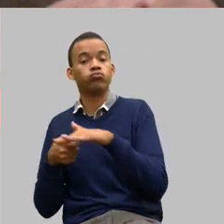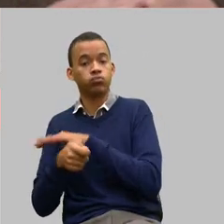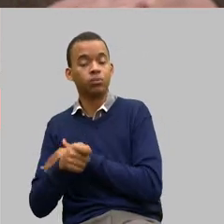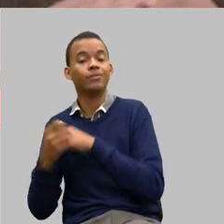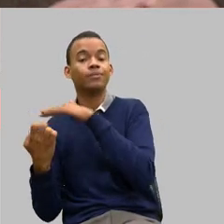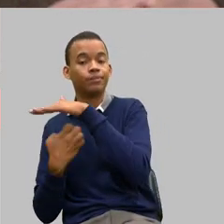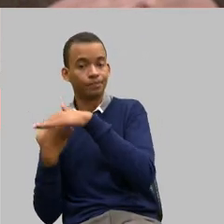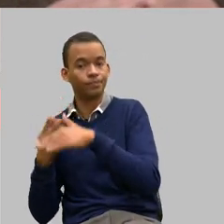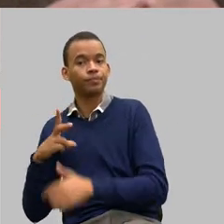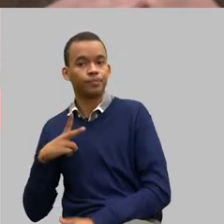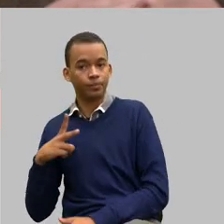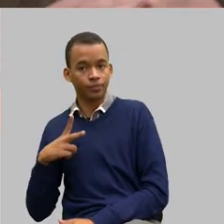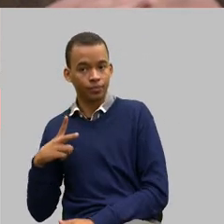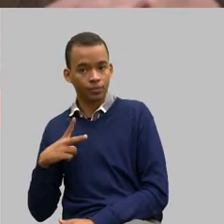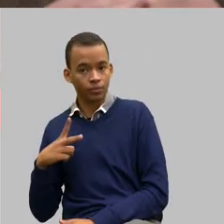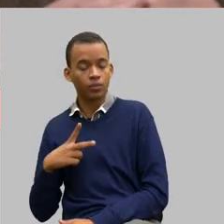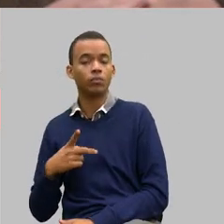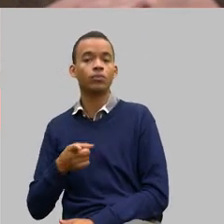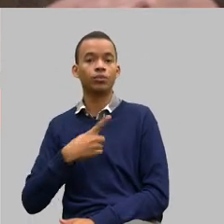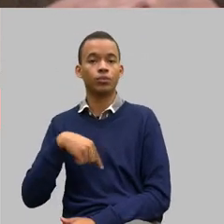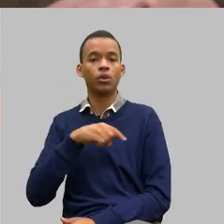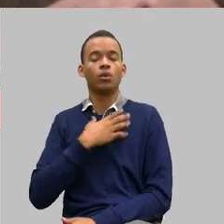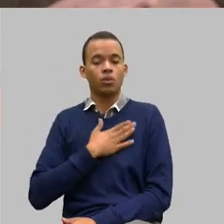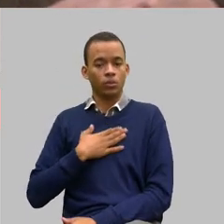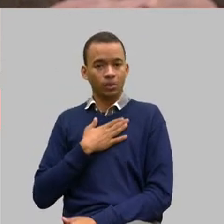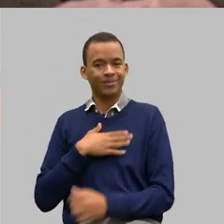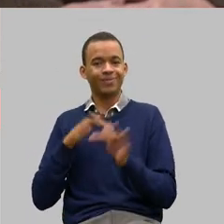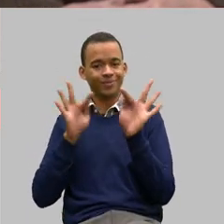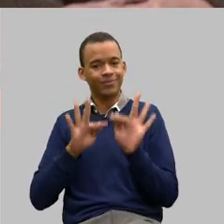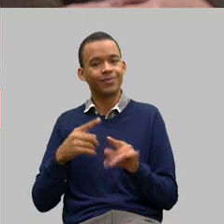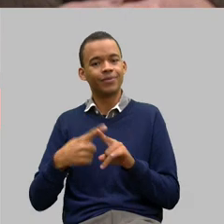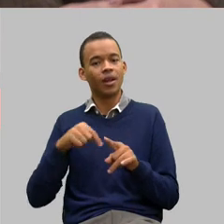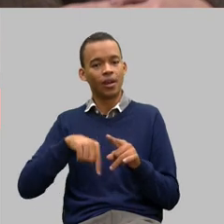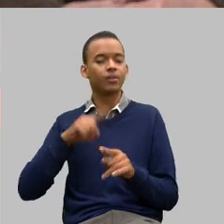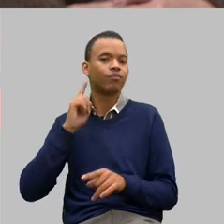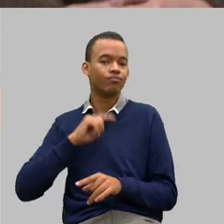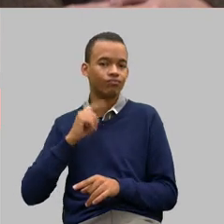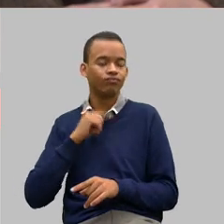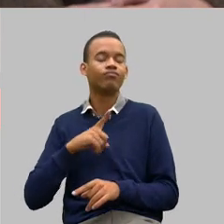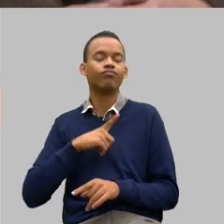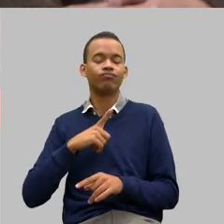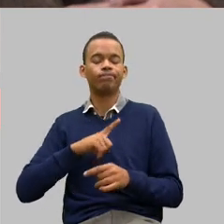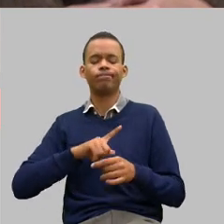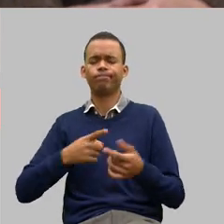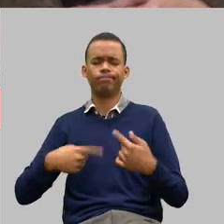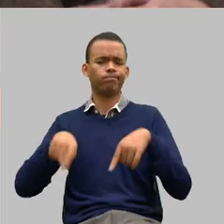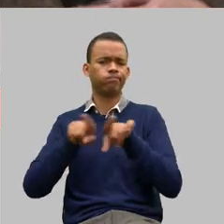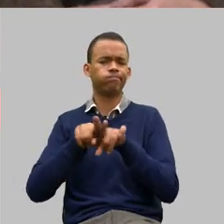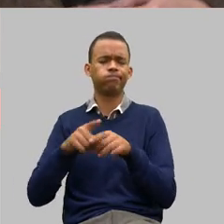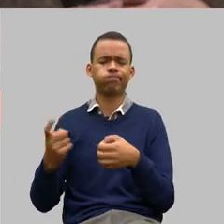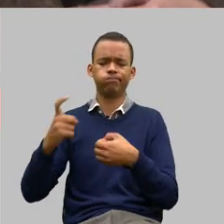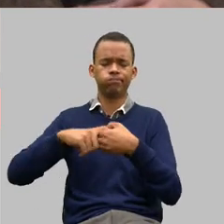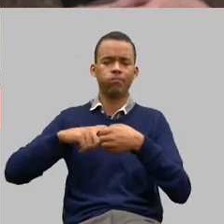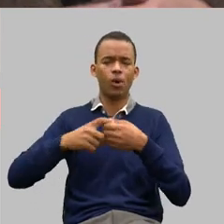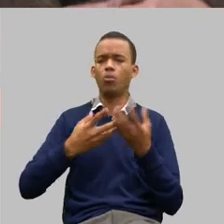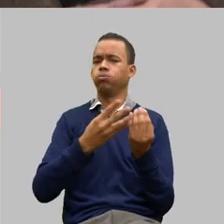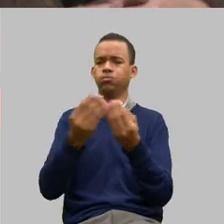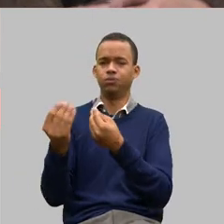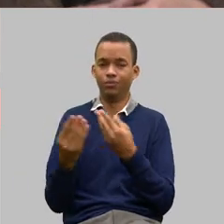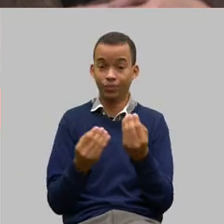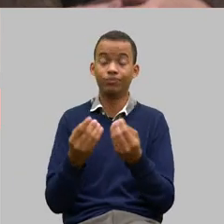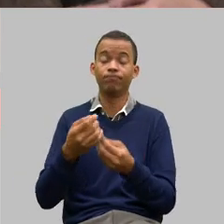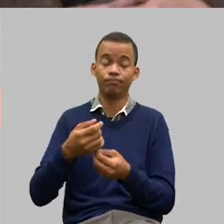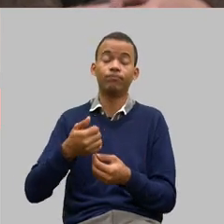um dos mais bem sucedidos programas de concessões e parcerias que tem dado grandes resultados pro nosso estado e que a gente segue como uma agenda